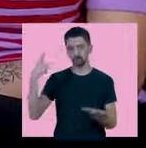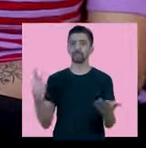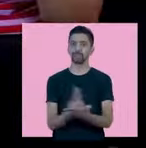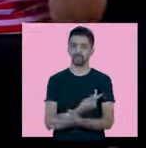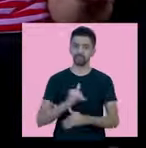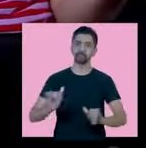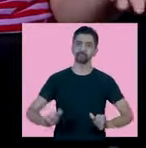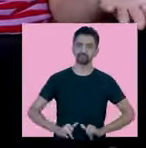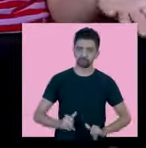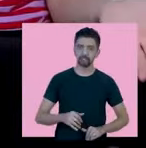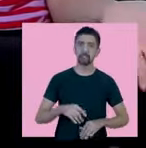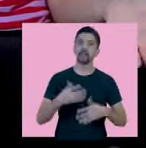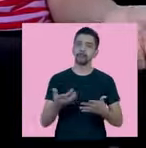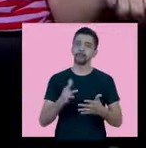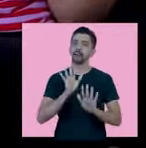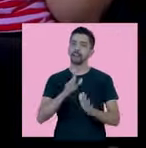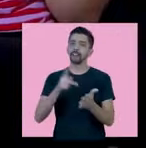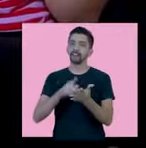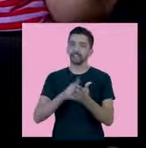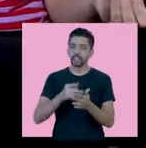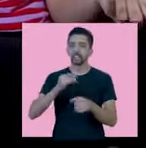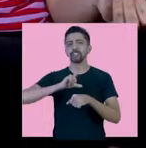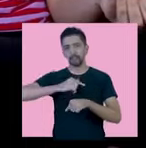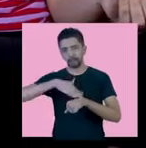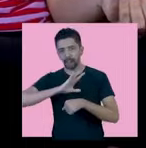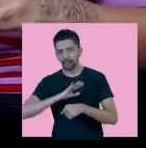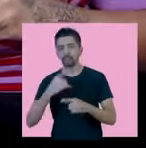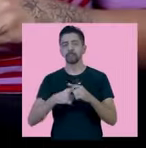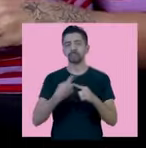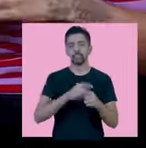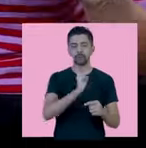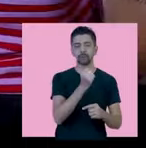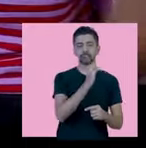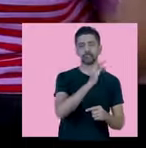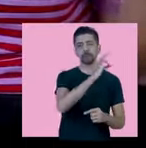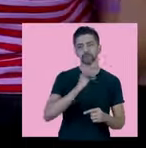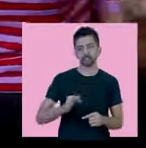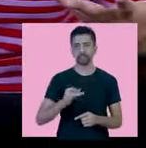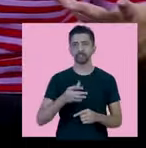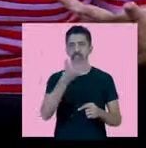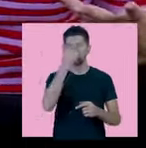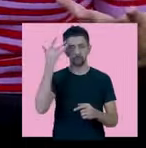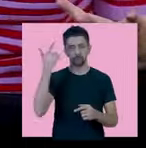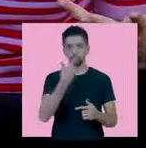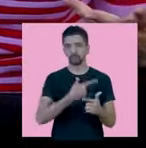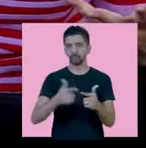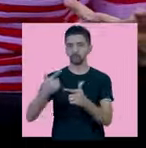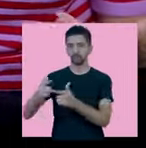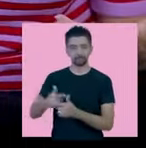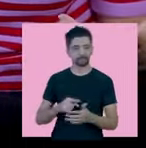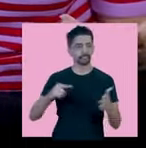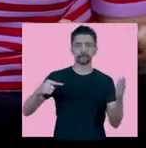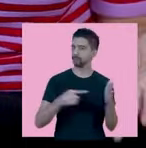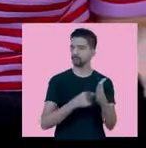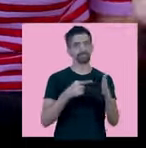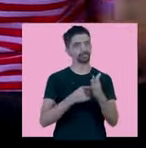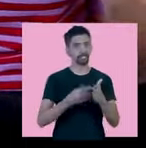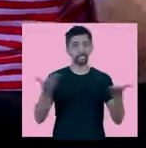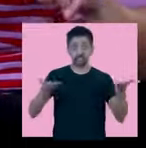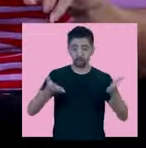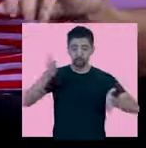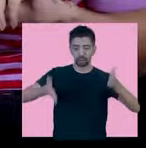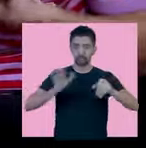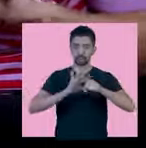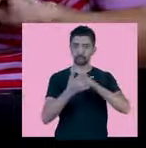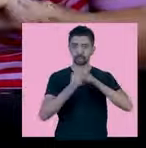por hora. E, infelizmente, a gente sabe que esses números são subnotificados. Acredita-se que cerca de 80% dos casos não são denunciados e